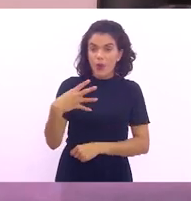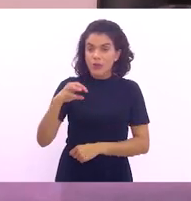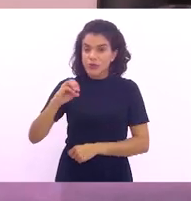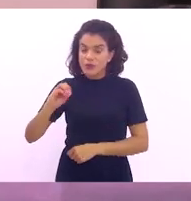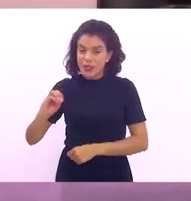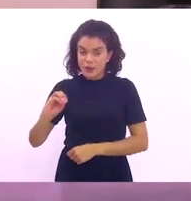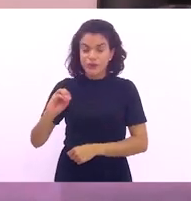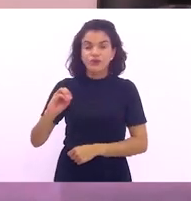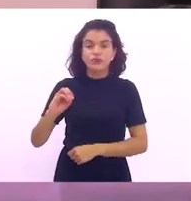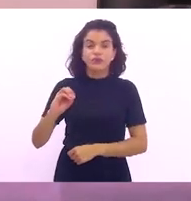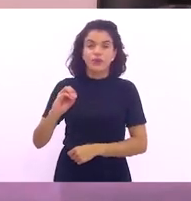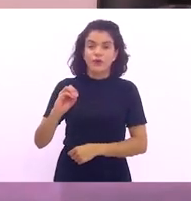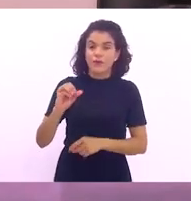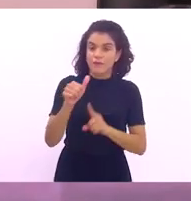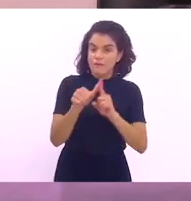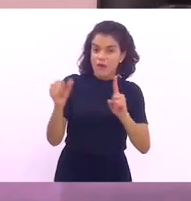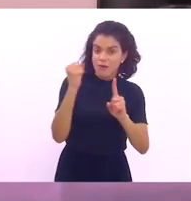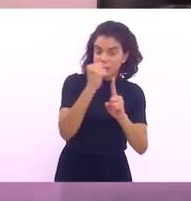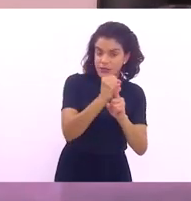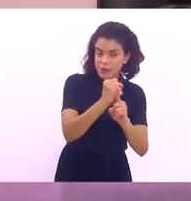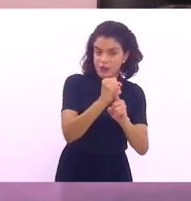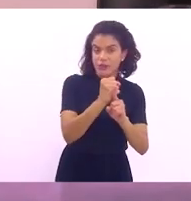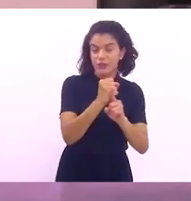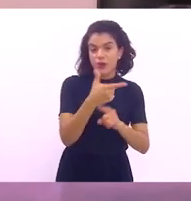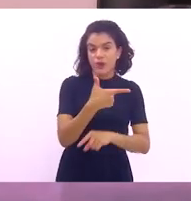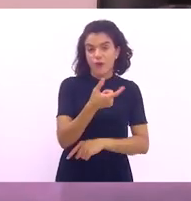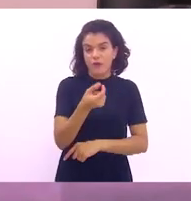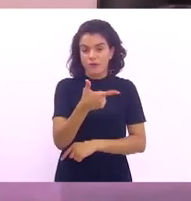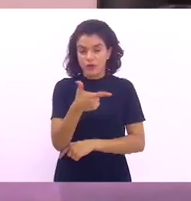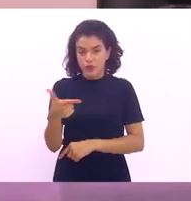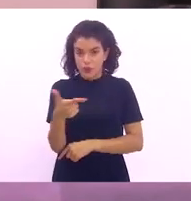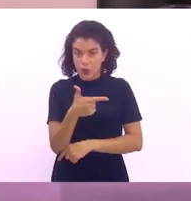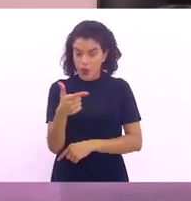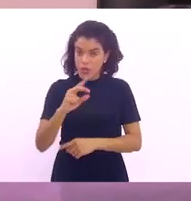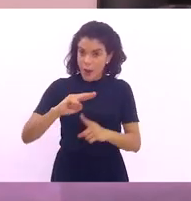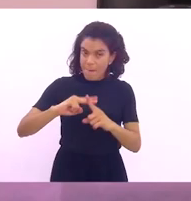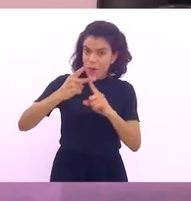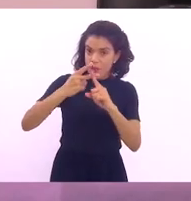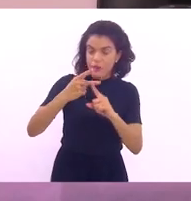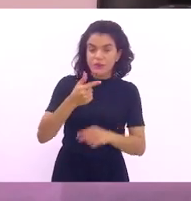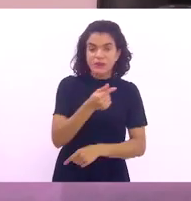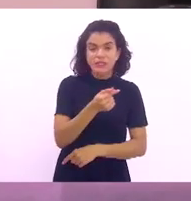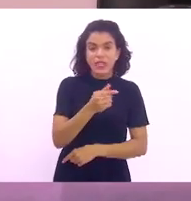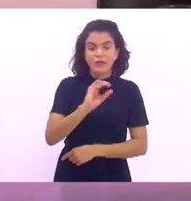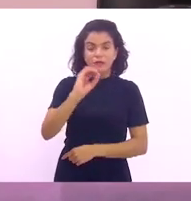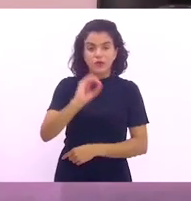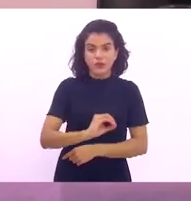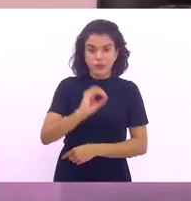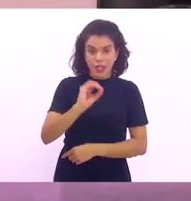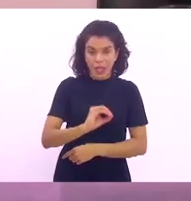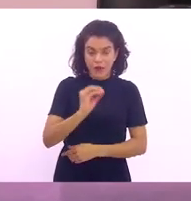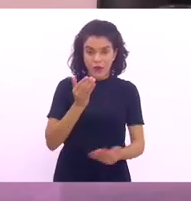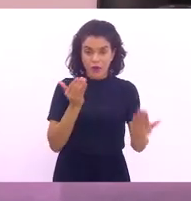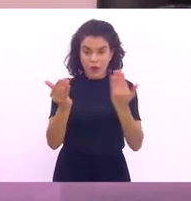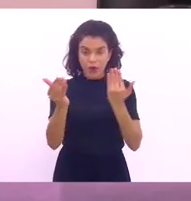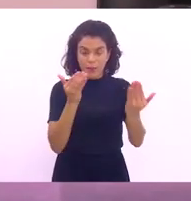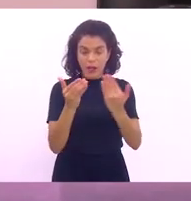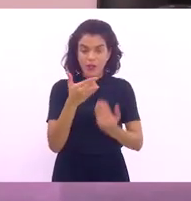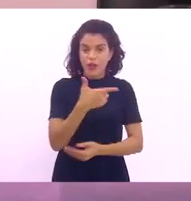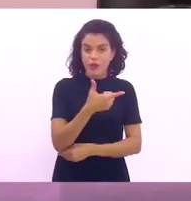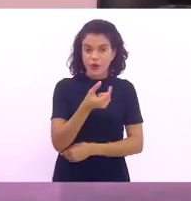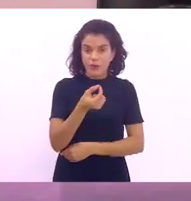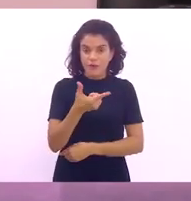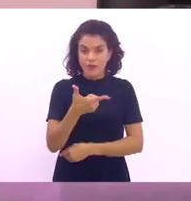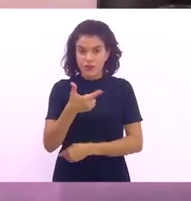em 2022 refletindo um aumento de quase 7% em relação a um ano de 2021